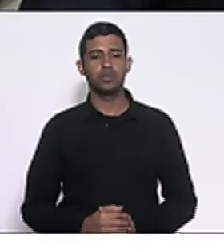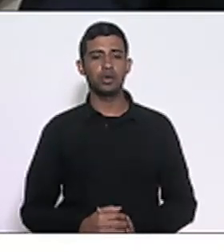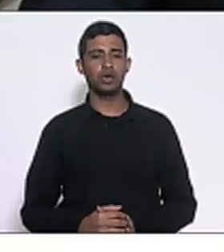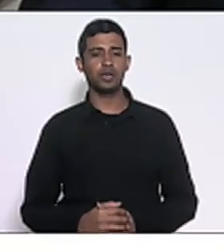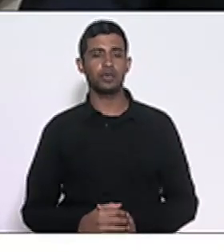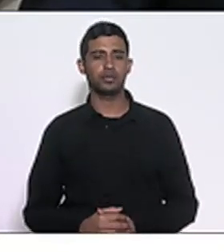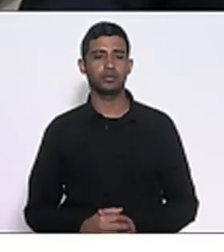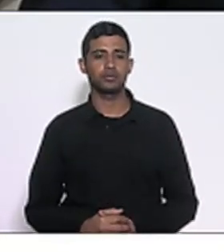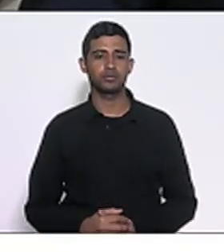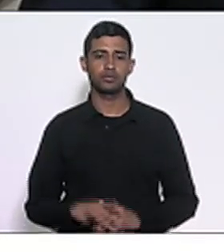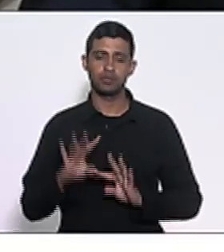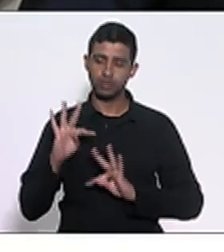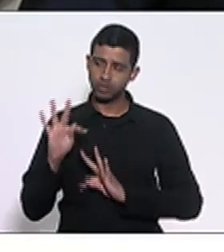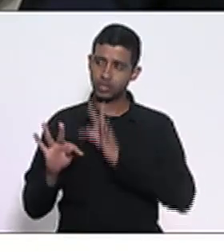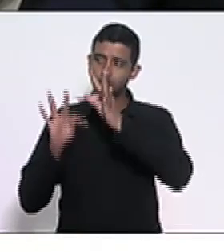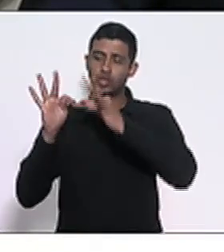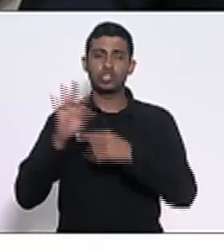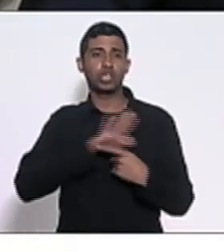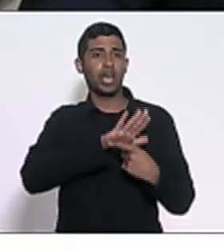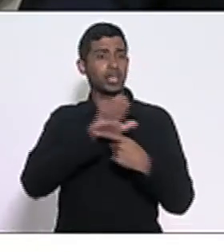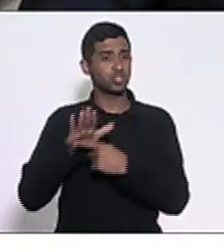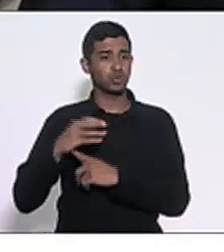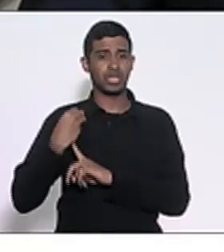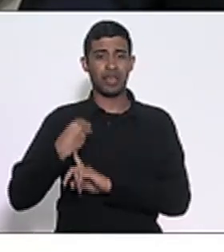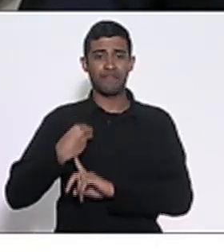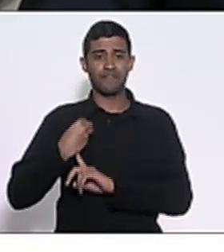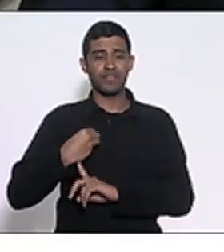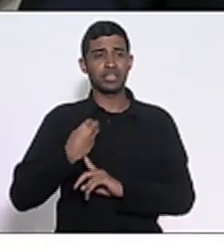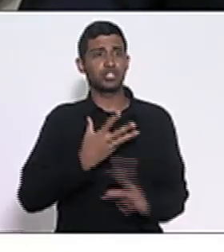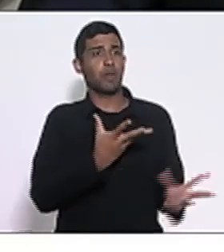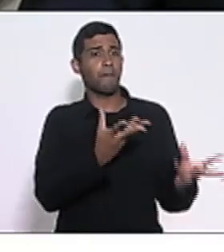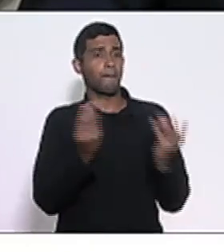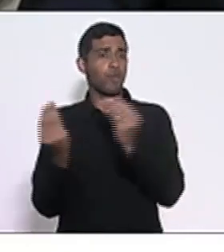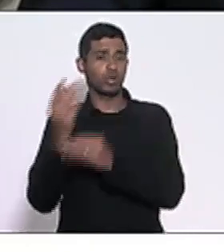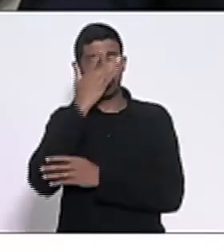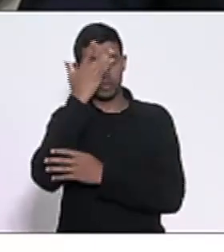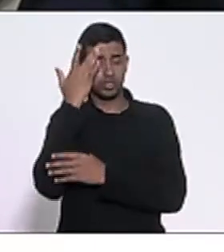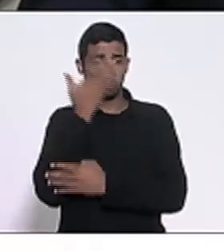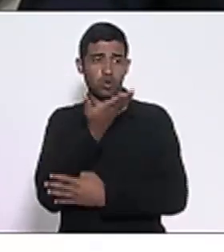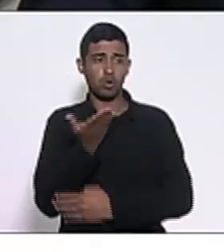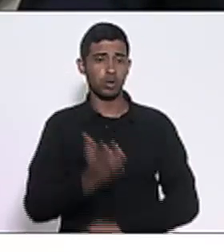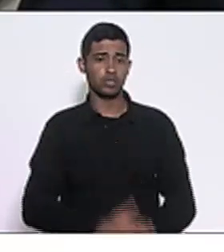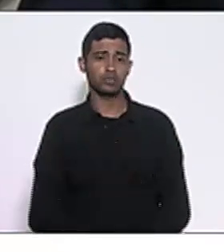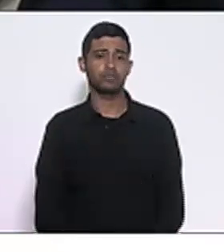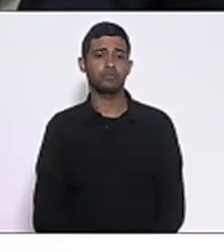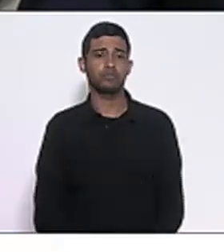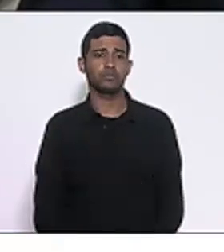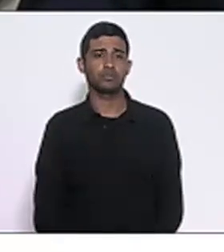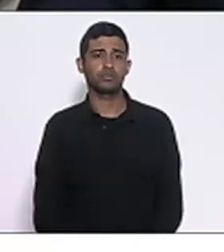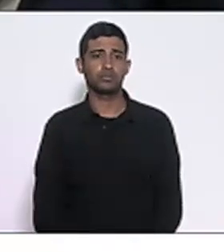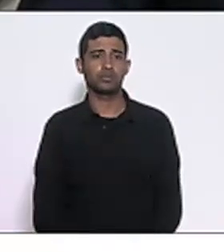essa tecnologia que facilita a vida de milhões de pessoas.